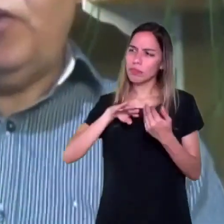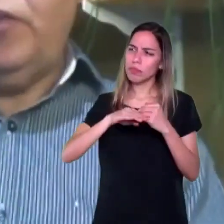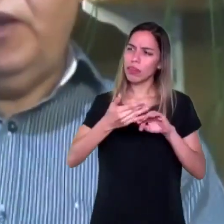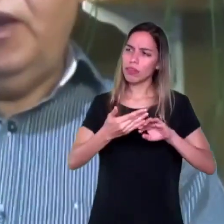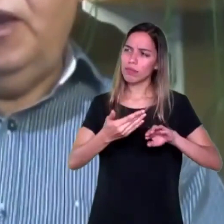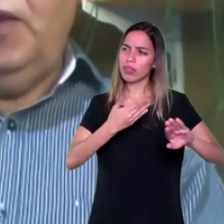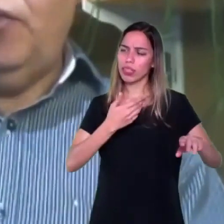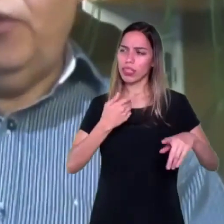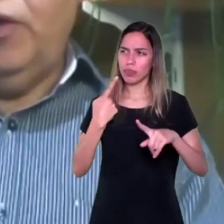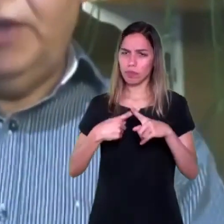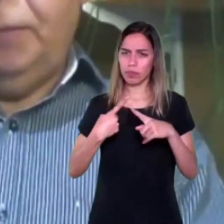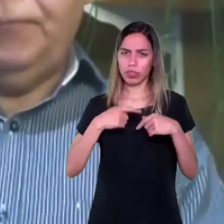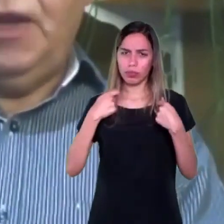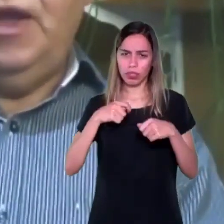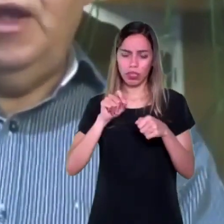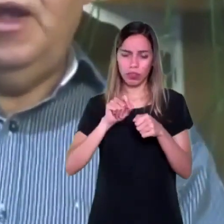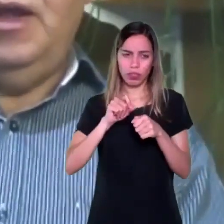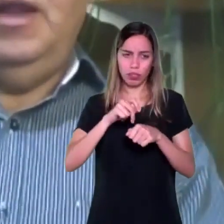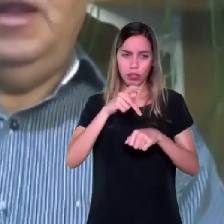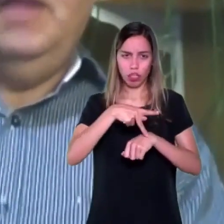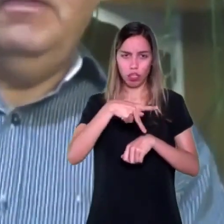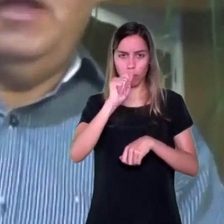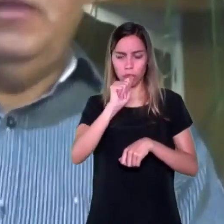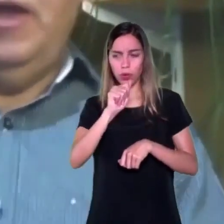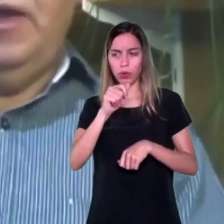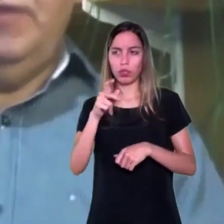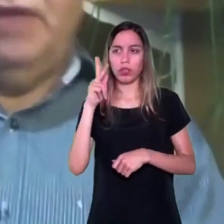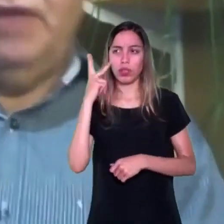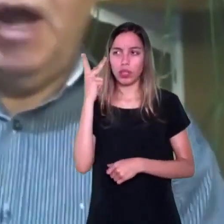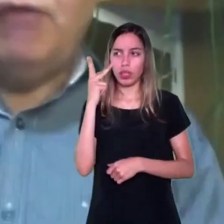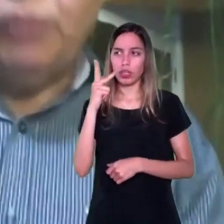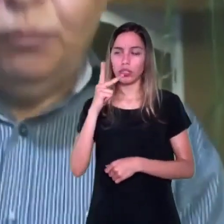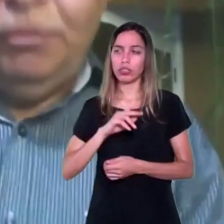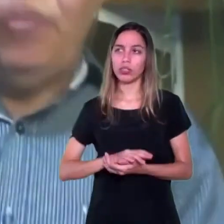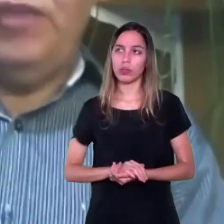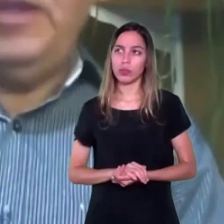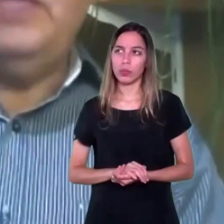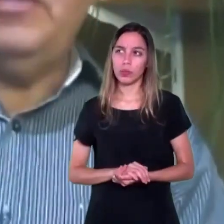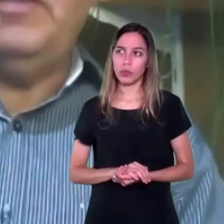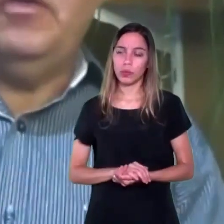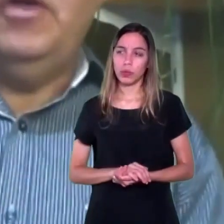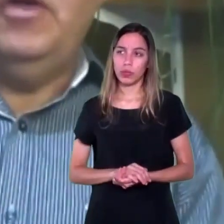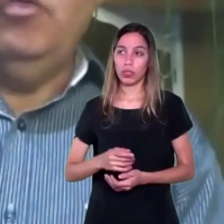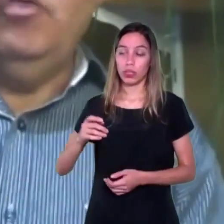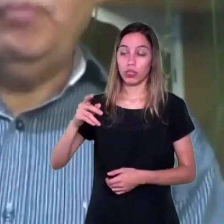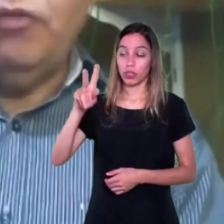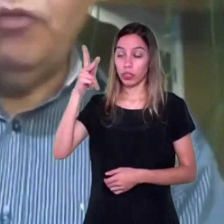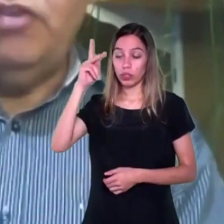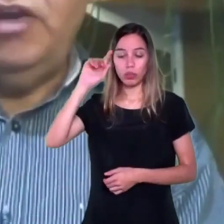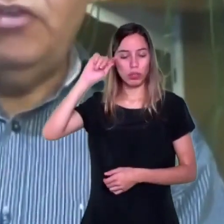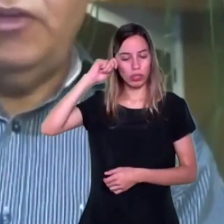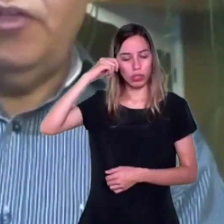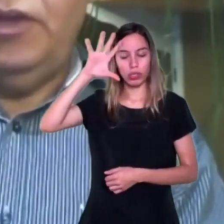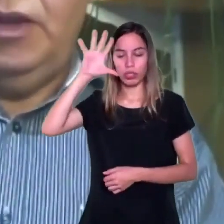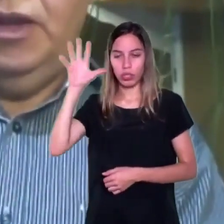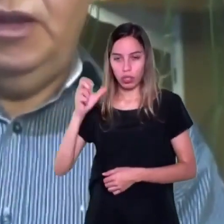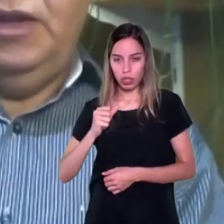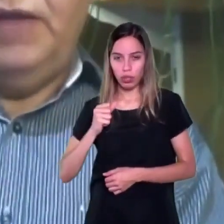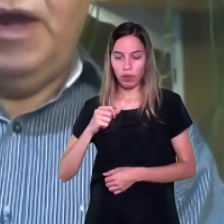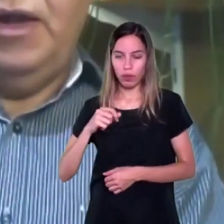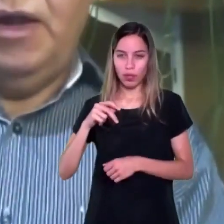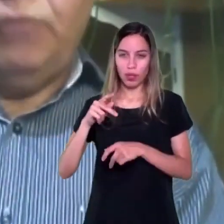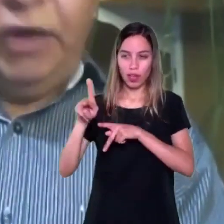quis fazer história da afrodescendente, né, dos povos indígenas